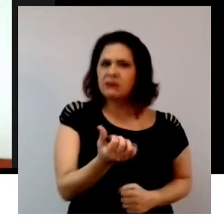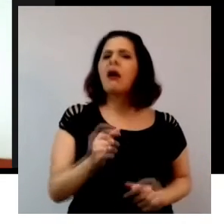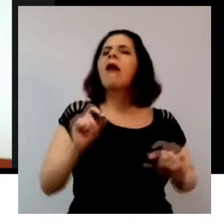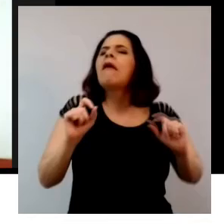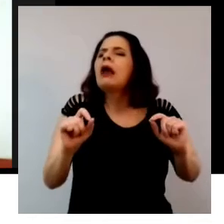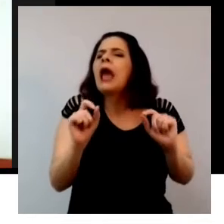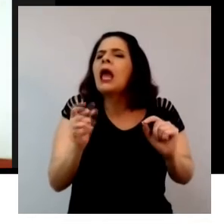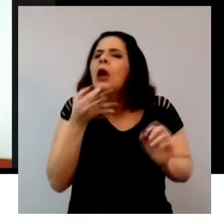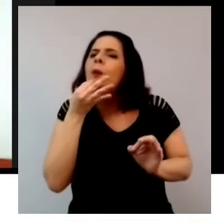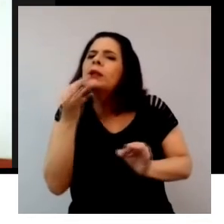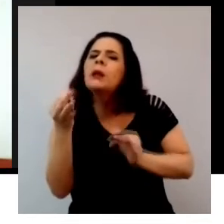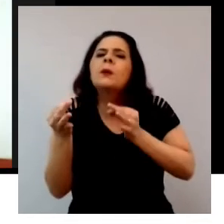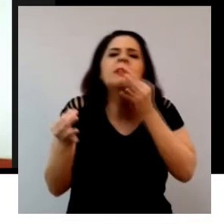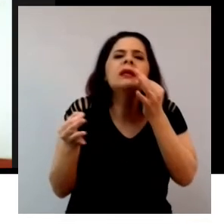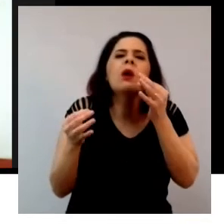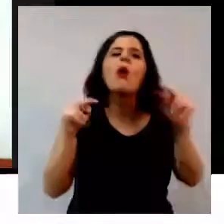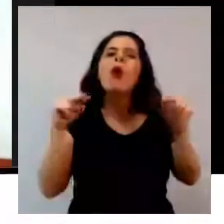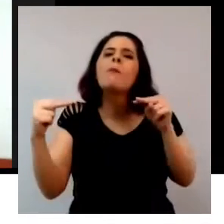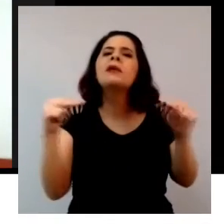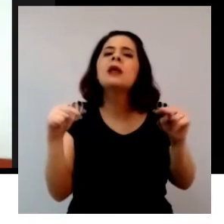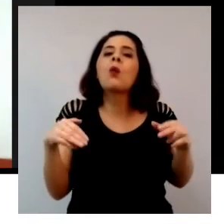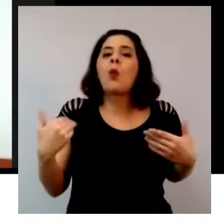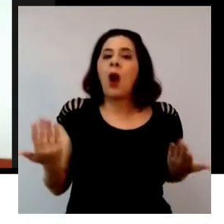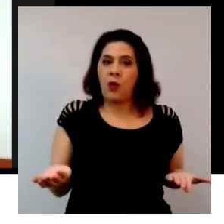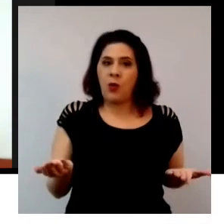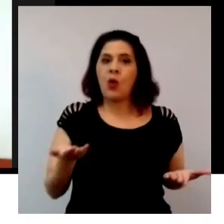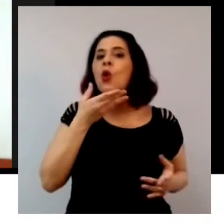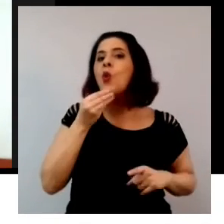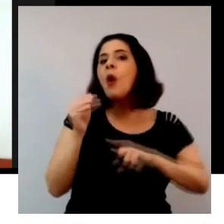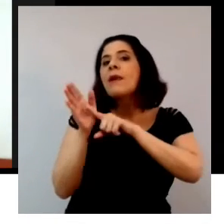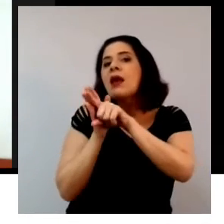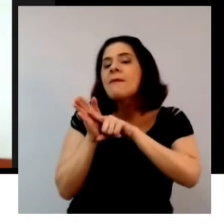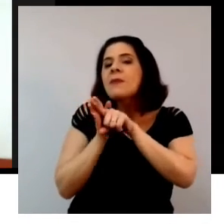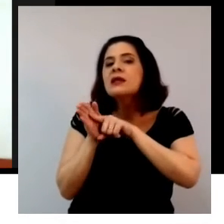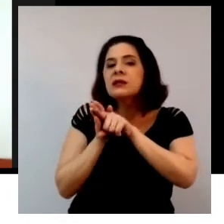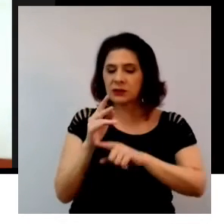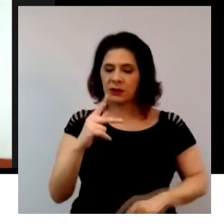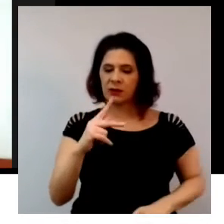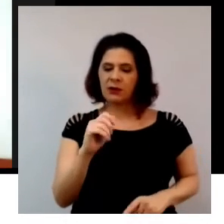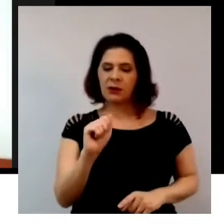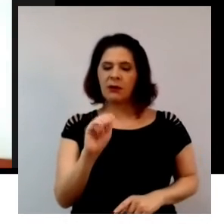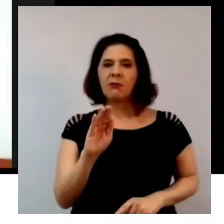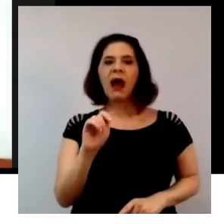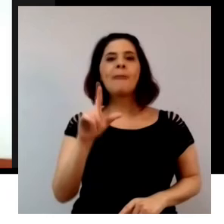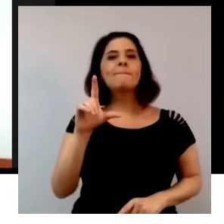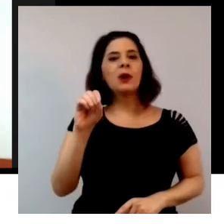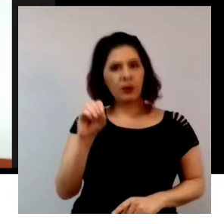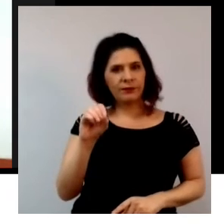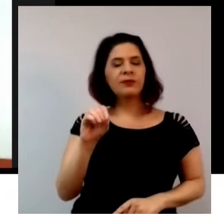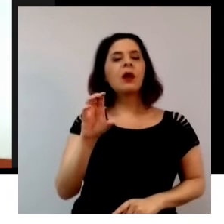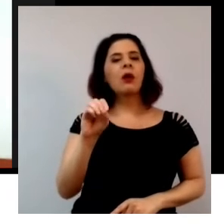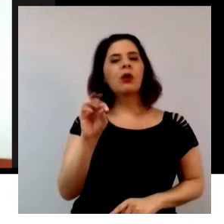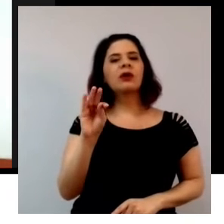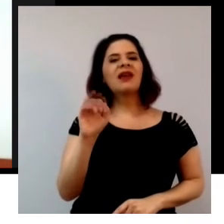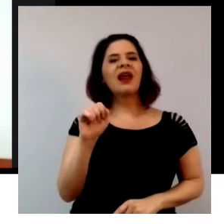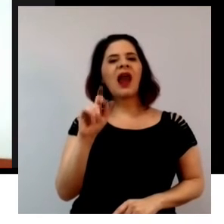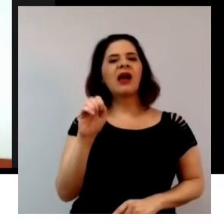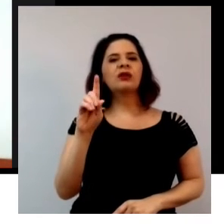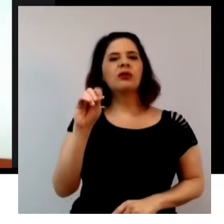O Pablo Hortelado fez um estudo de quais veículos os anti-impeachment e os pró-impeachment liam